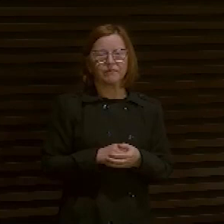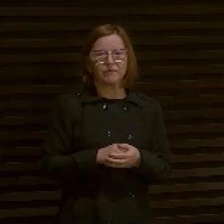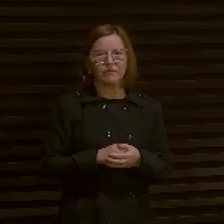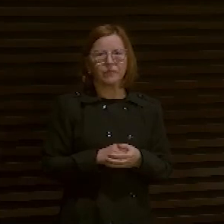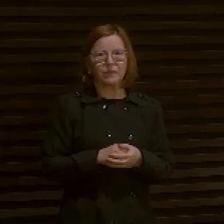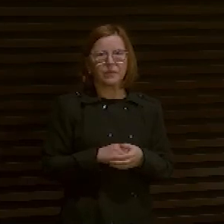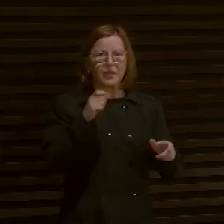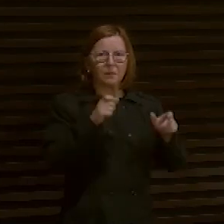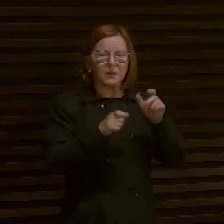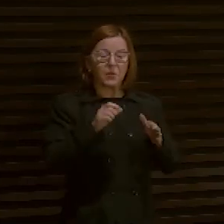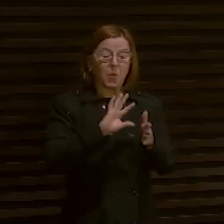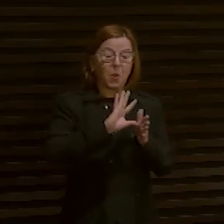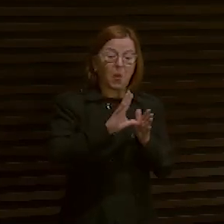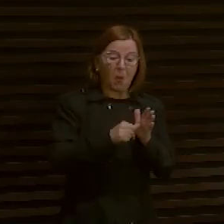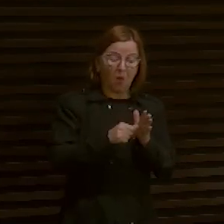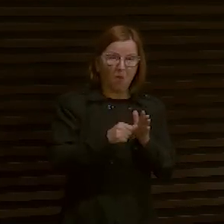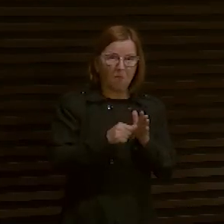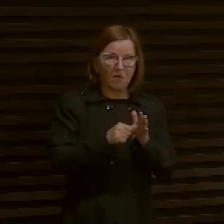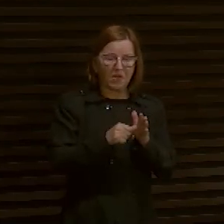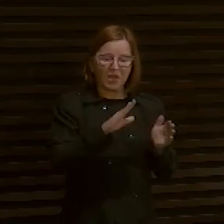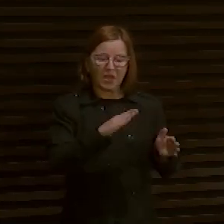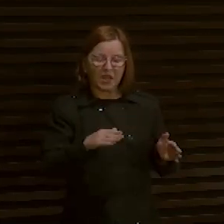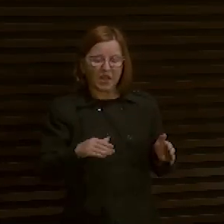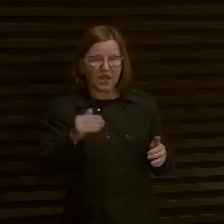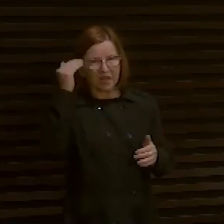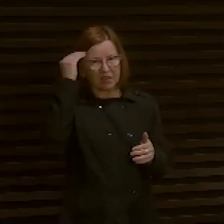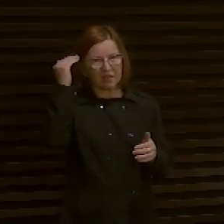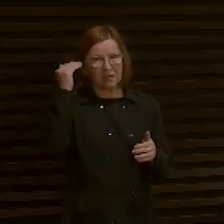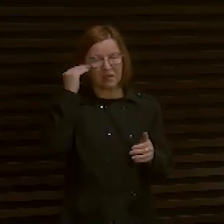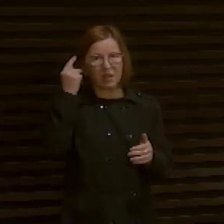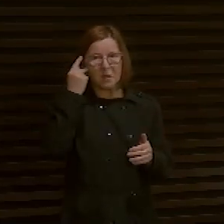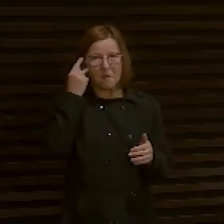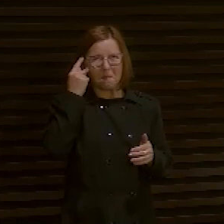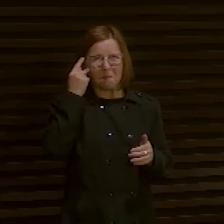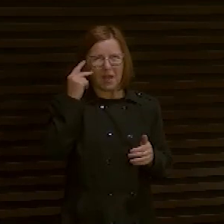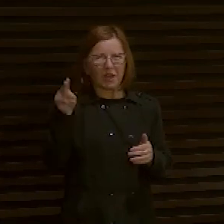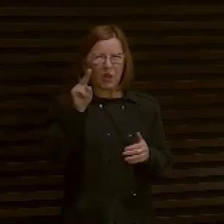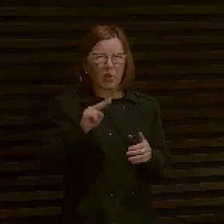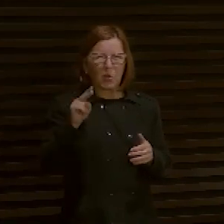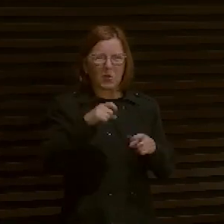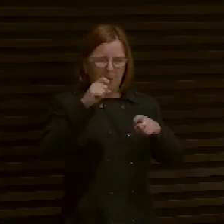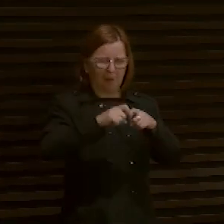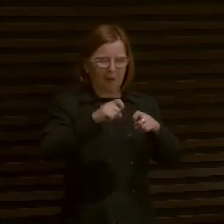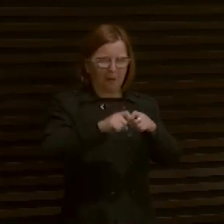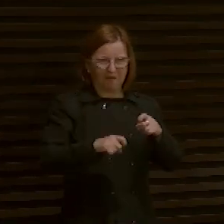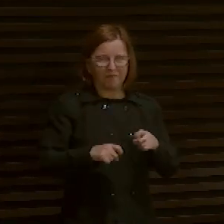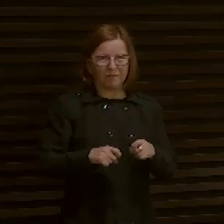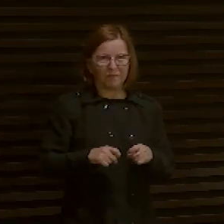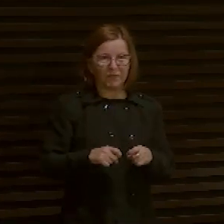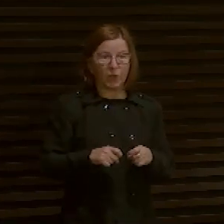Pessoas raptam crianças e adolescentes para exploração sexual. O filme Som